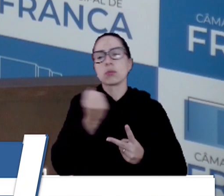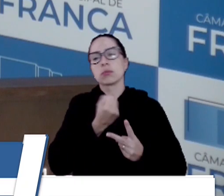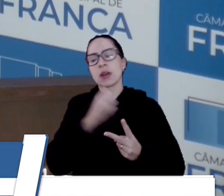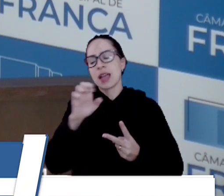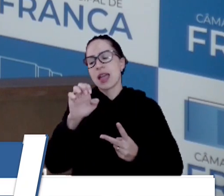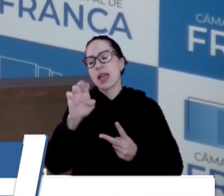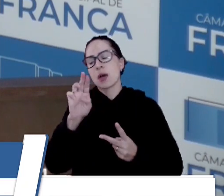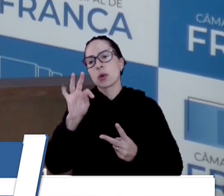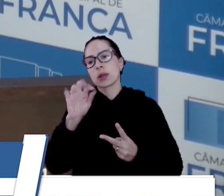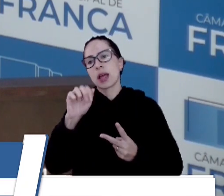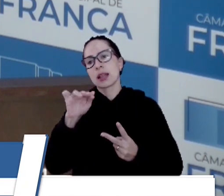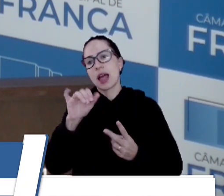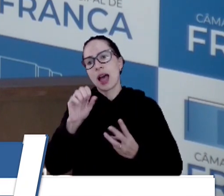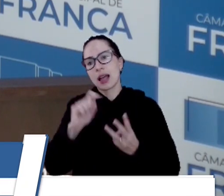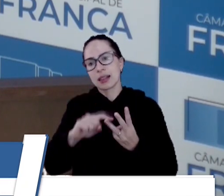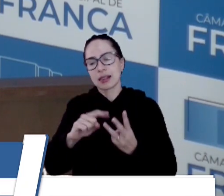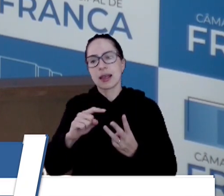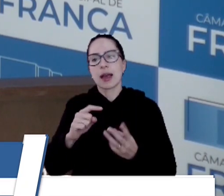a adoção, a